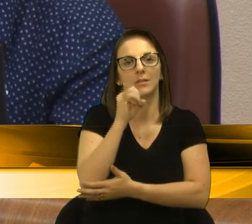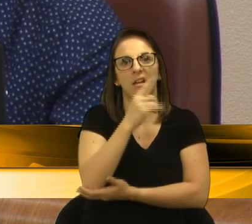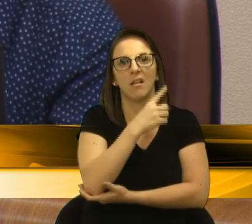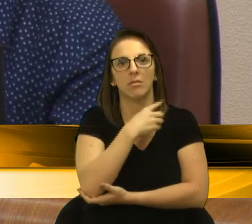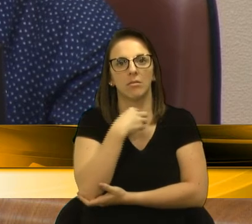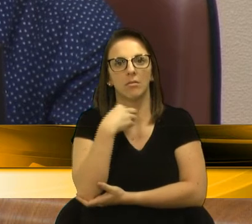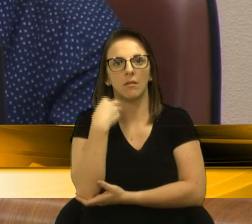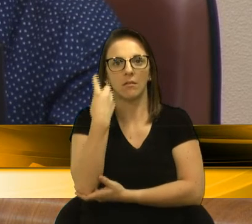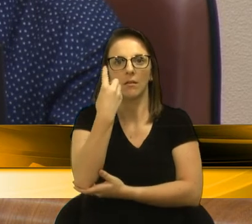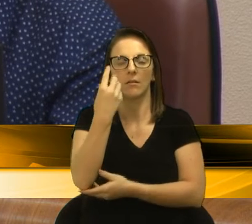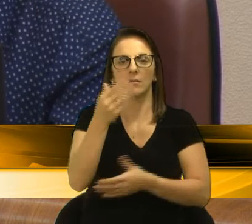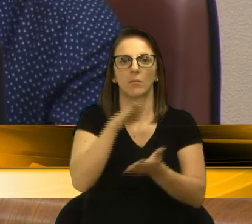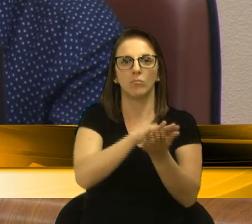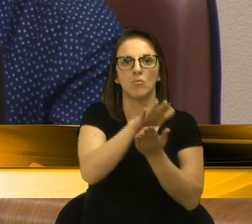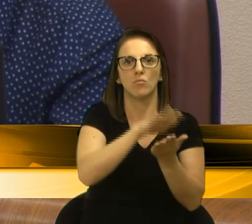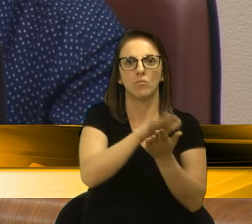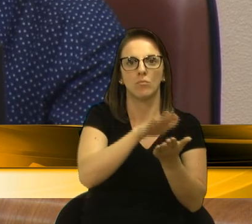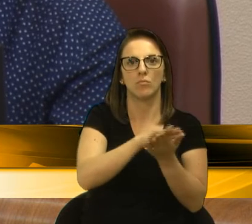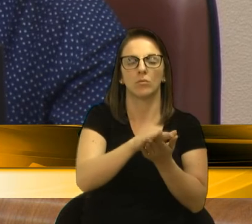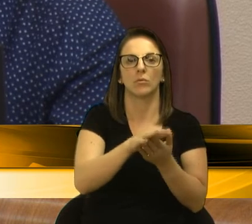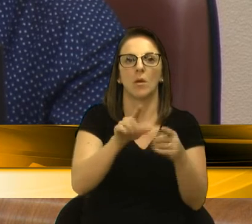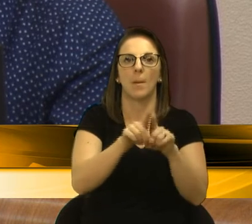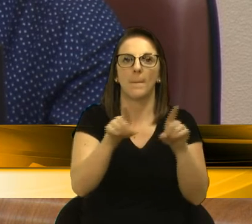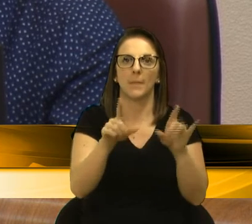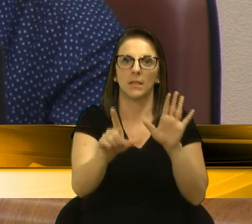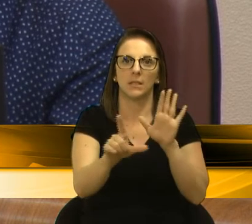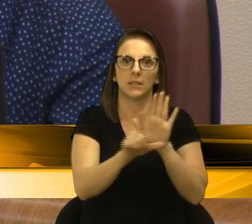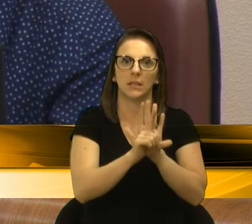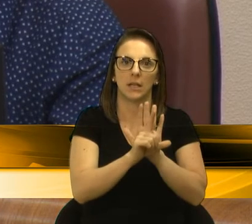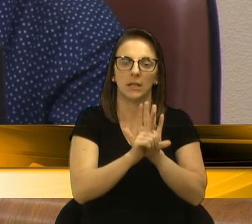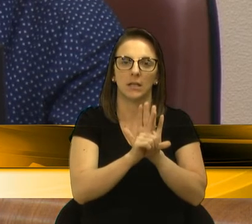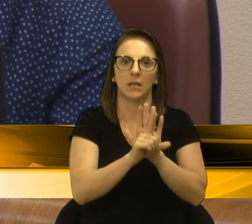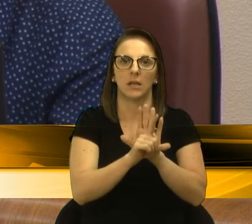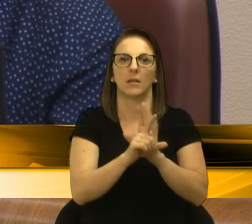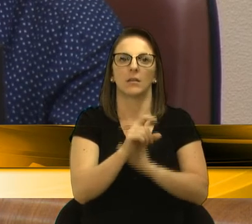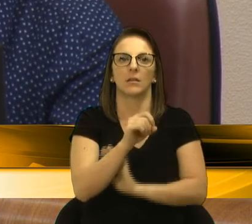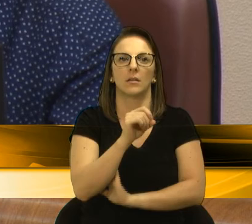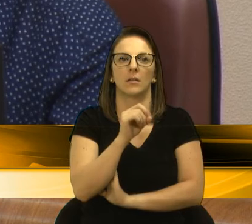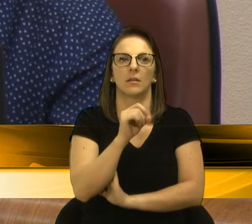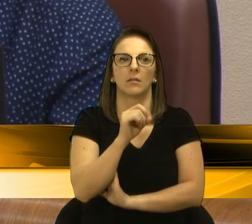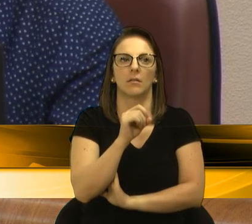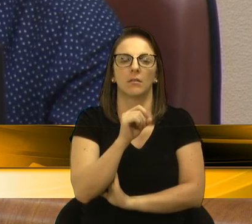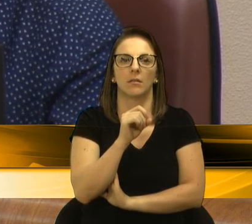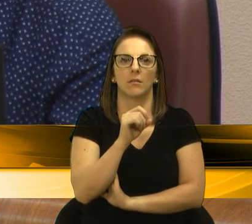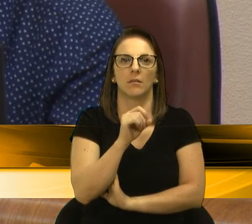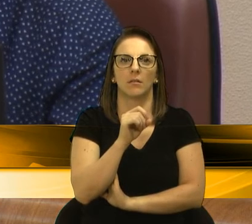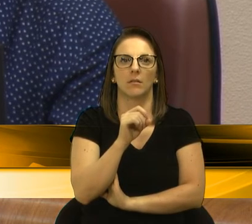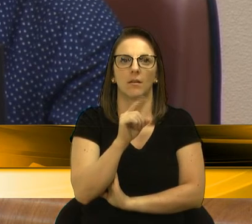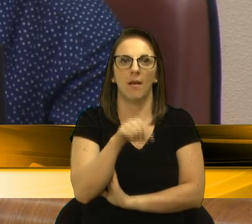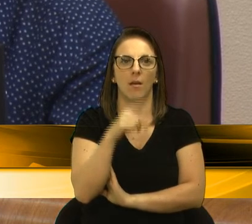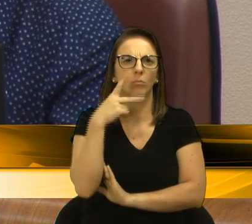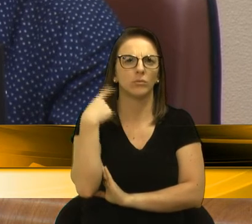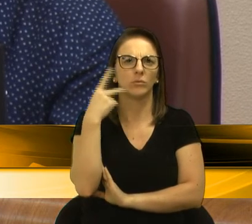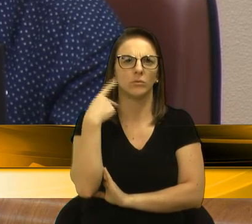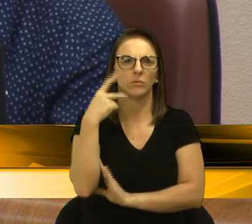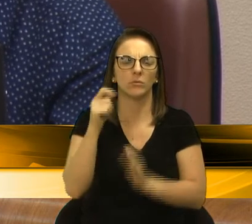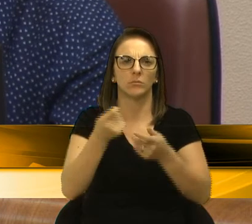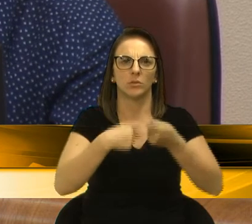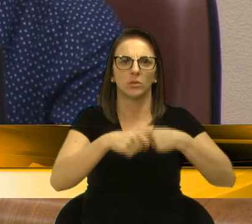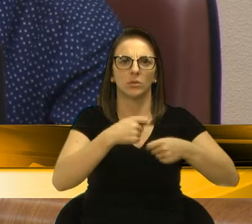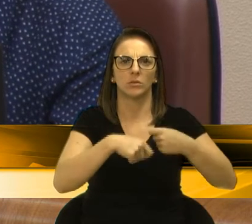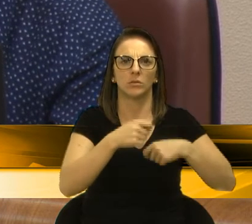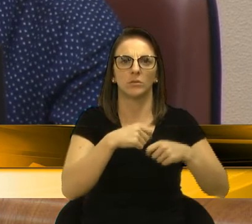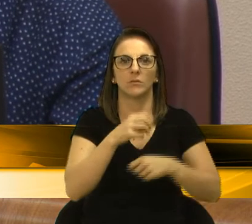atos, diz a lei, mas apenas se configura a infração político-administrativa se o prefeito, na hipótese,